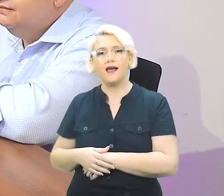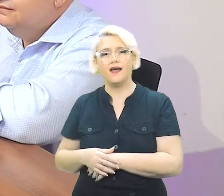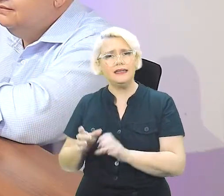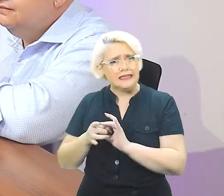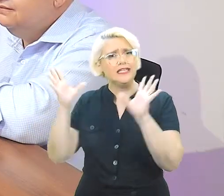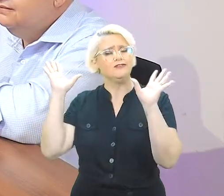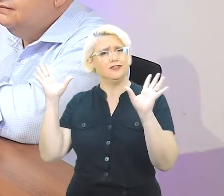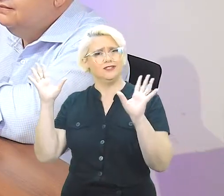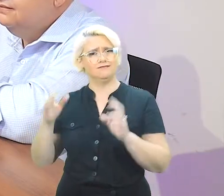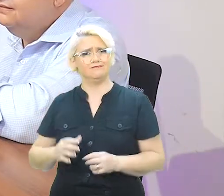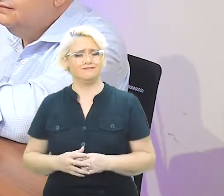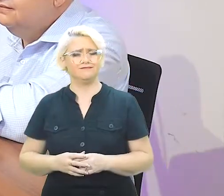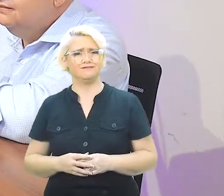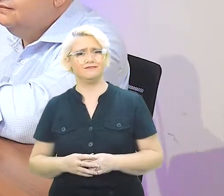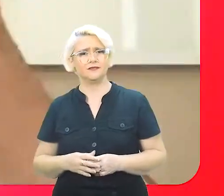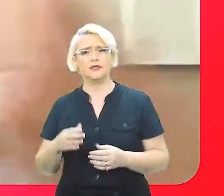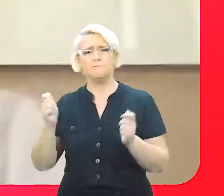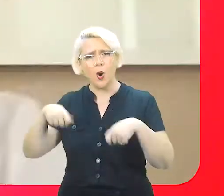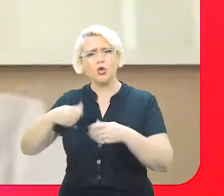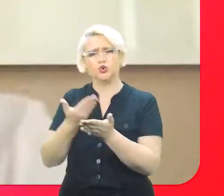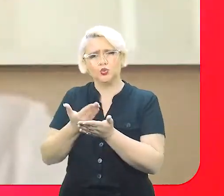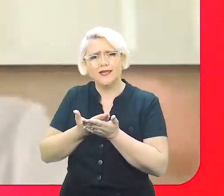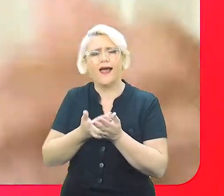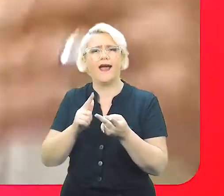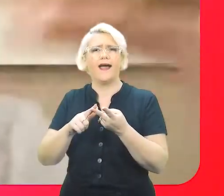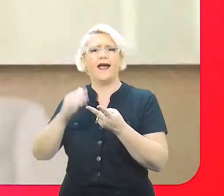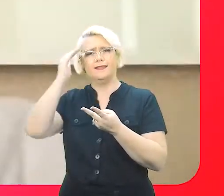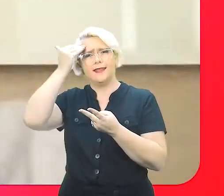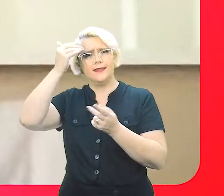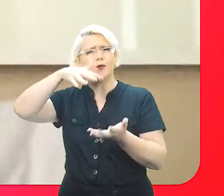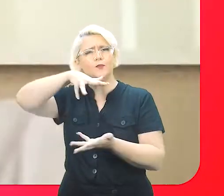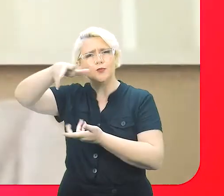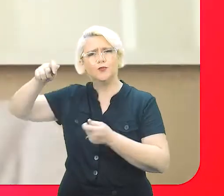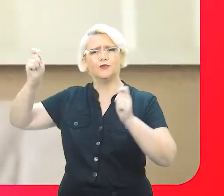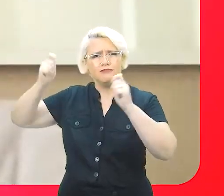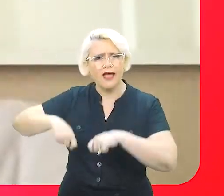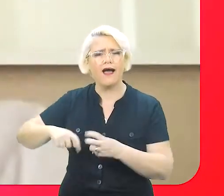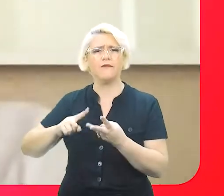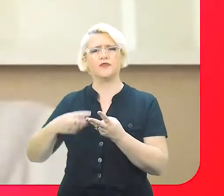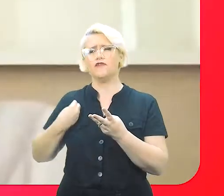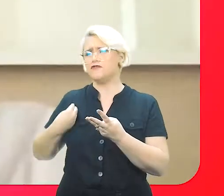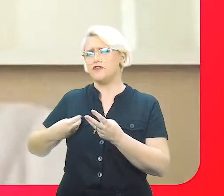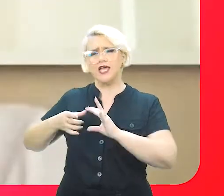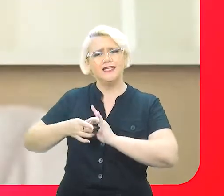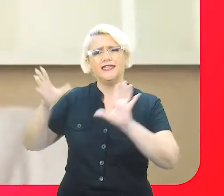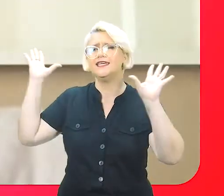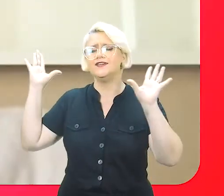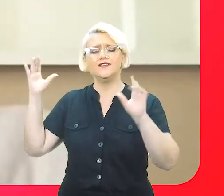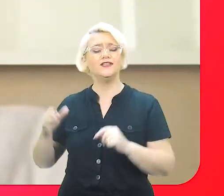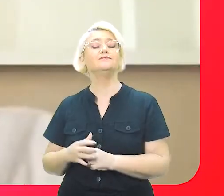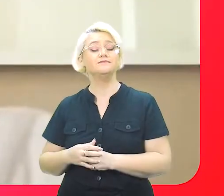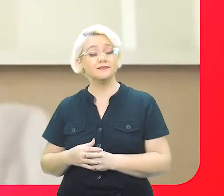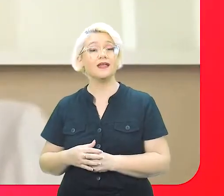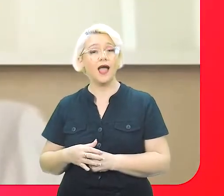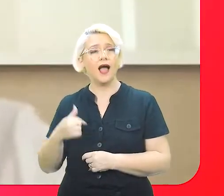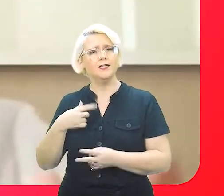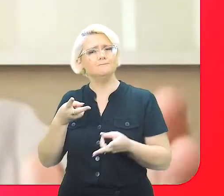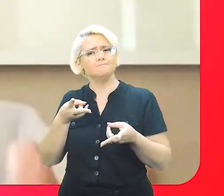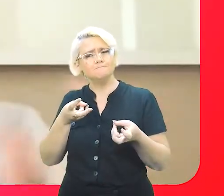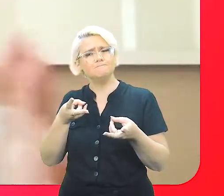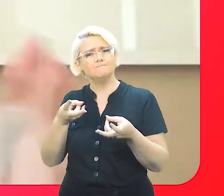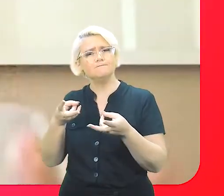são livres para estudar, para entender o mundo, para viver. E